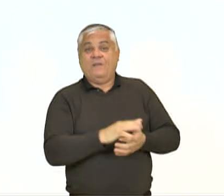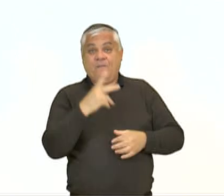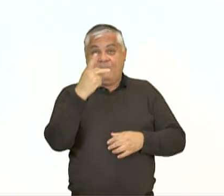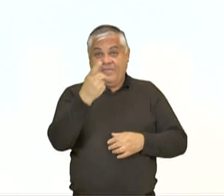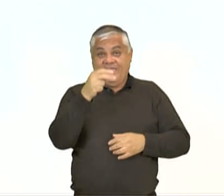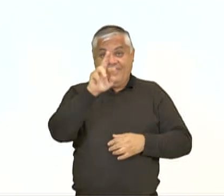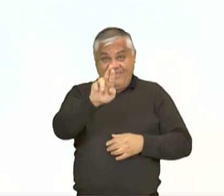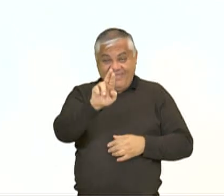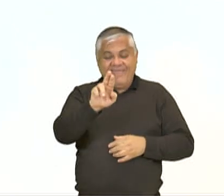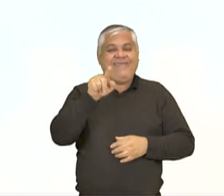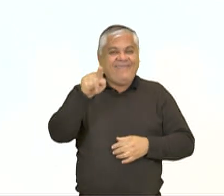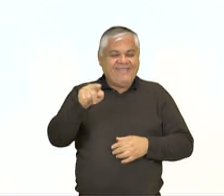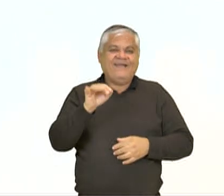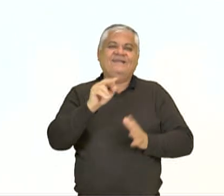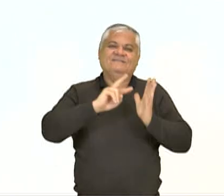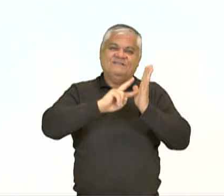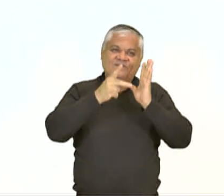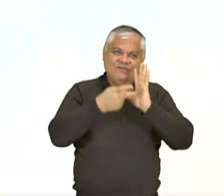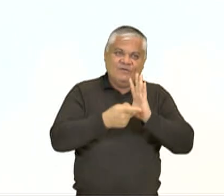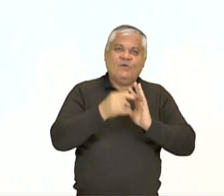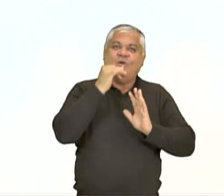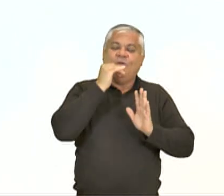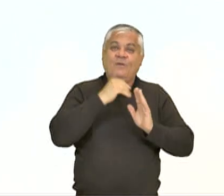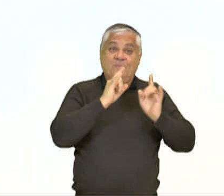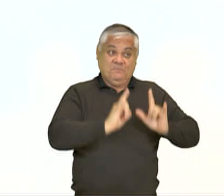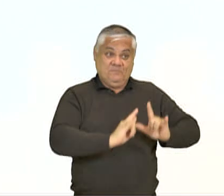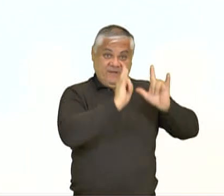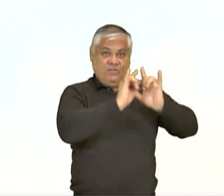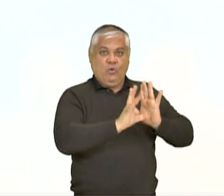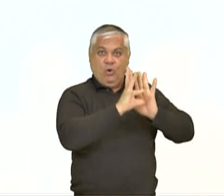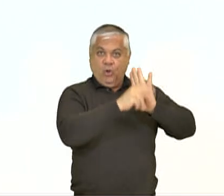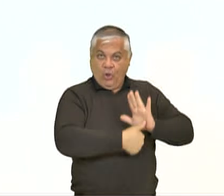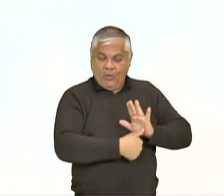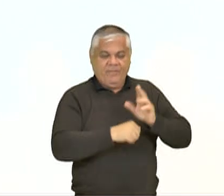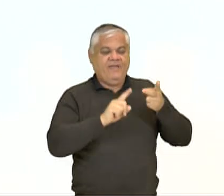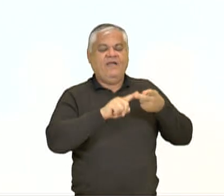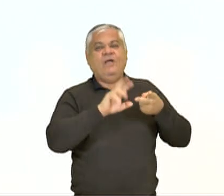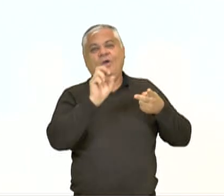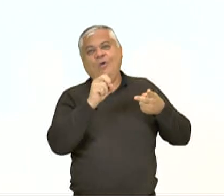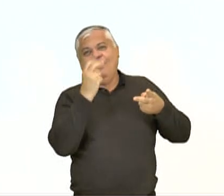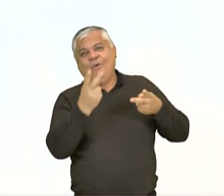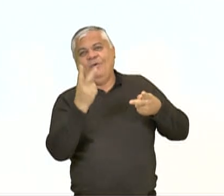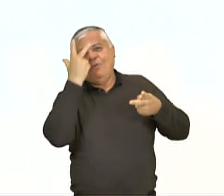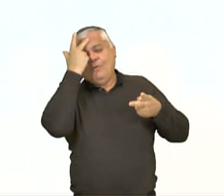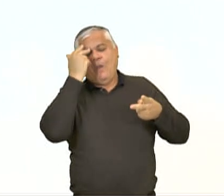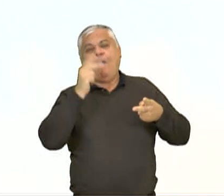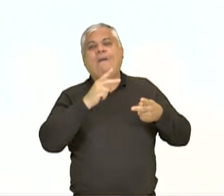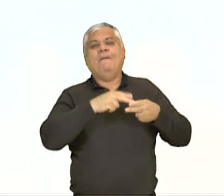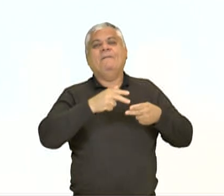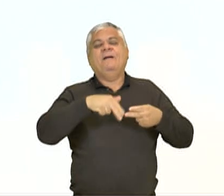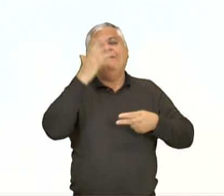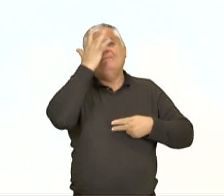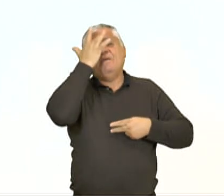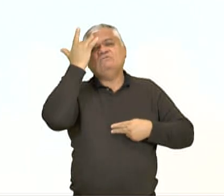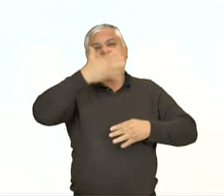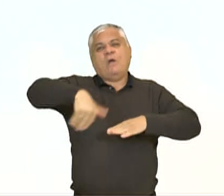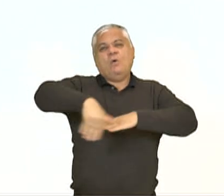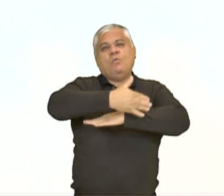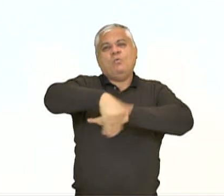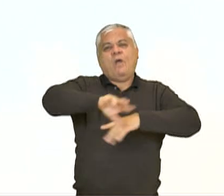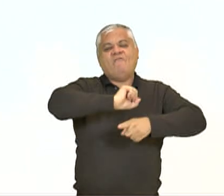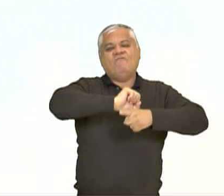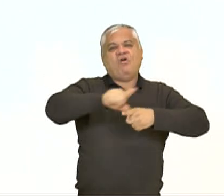PR popularmente significou prédio roubado, ou então as pessoas acabavam falando